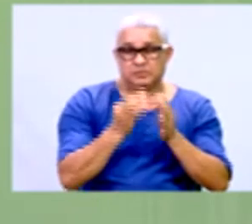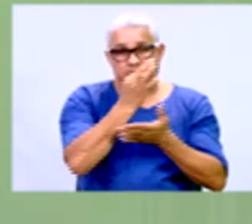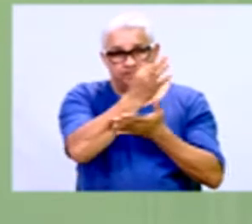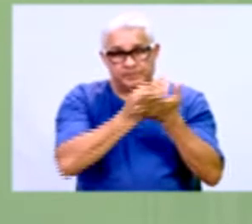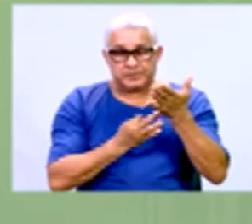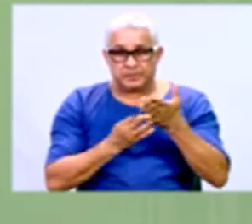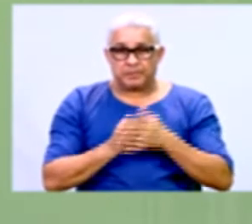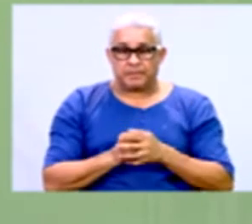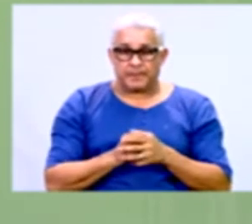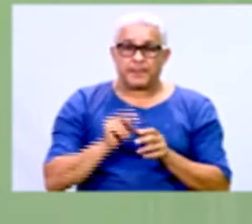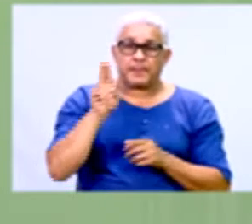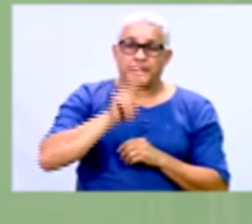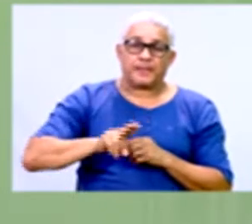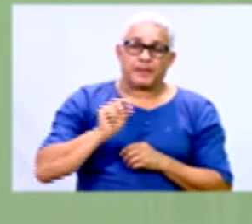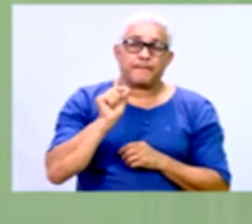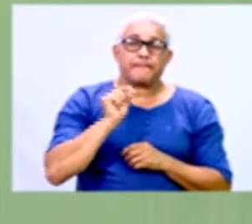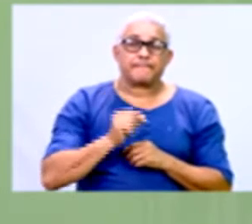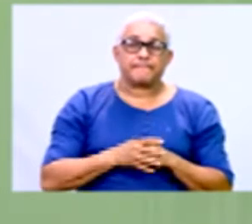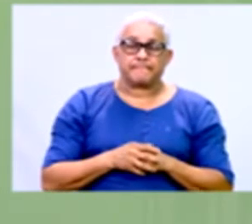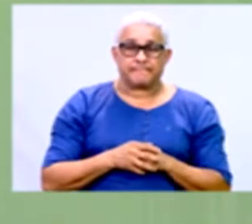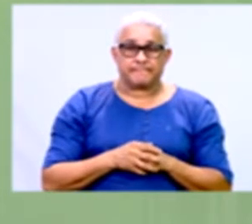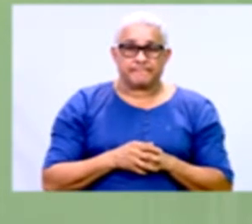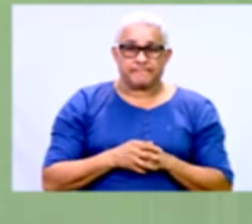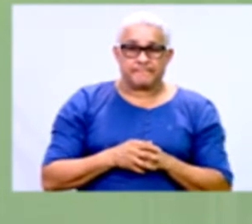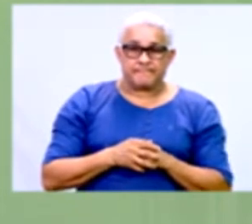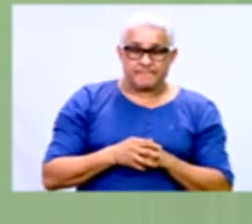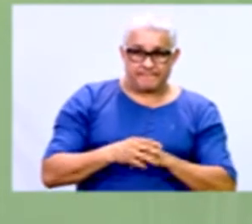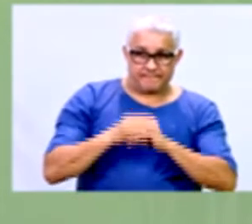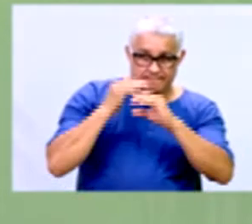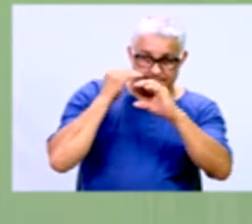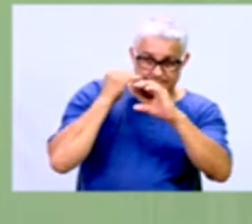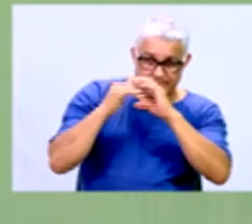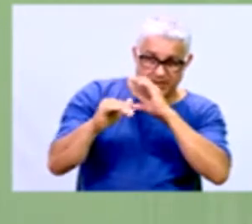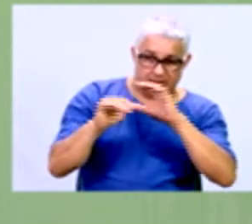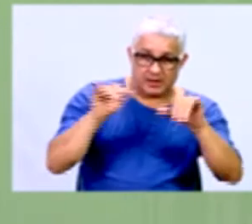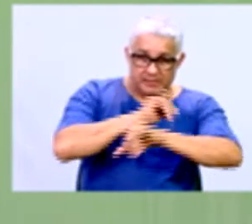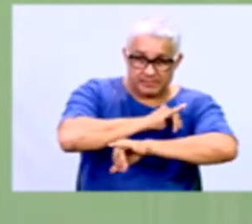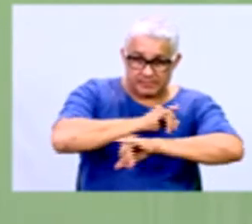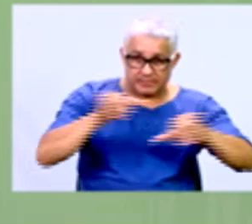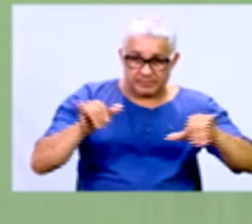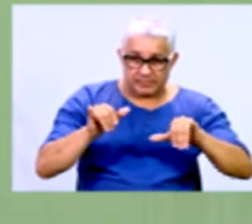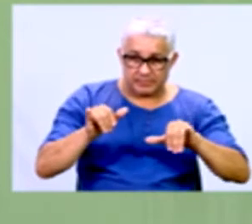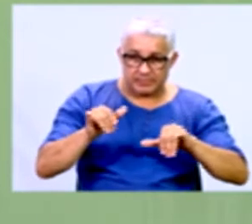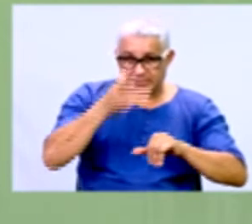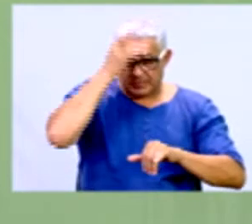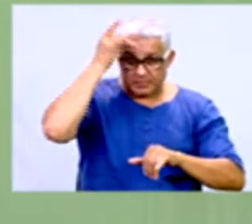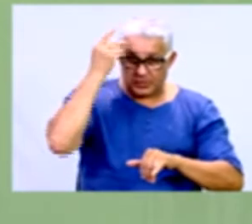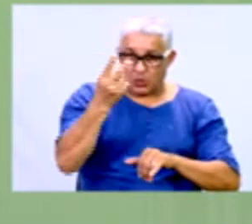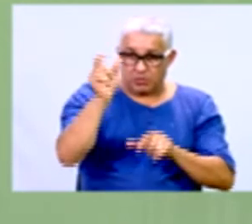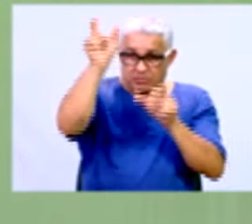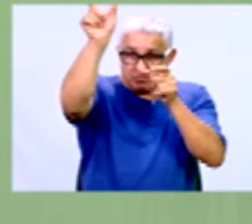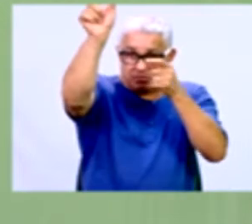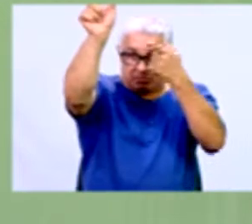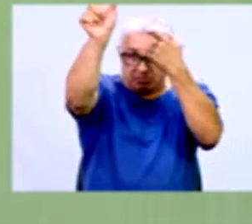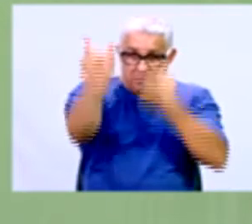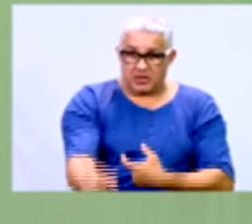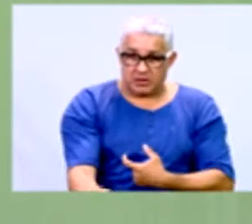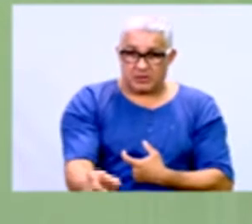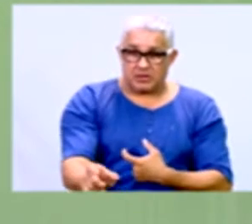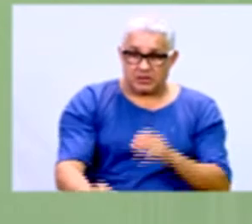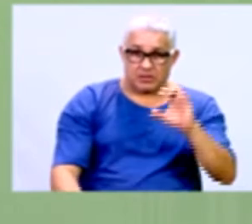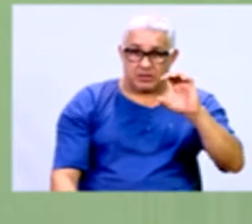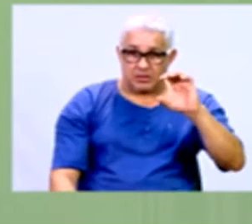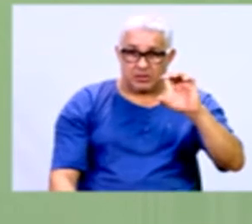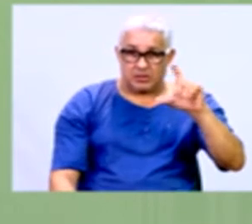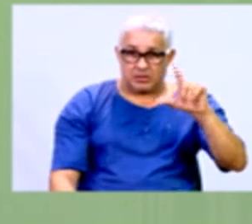texto utilizado para transferência de informação entre dois agentes, certo? Um cliente